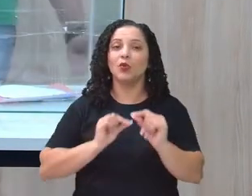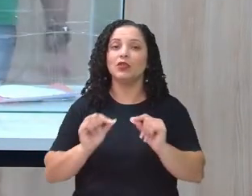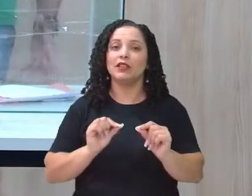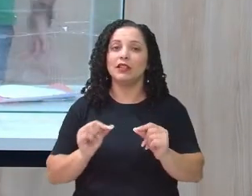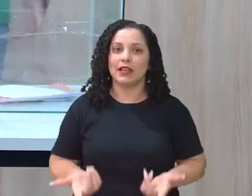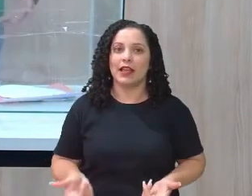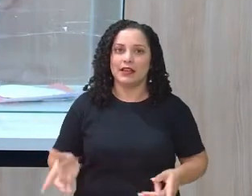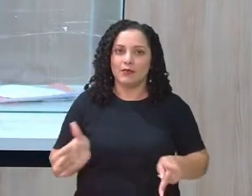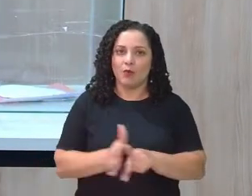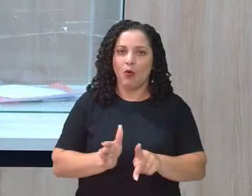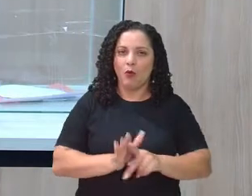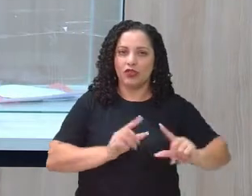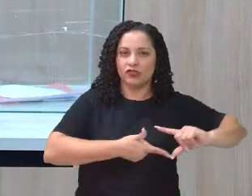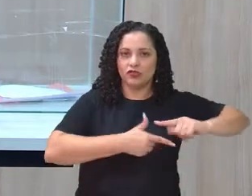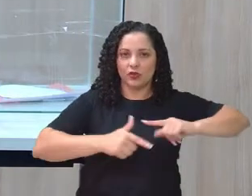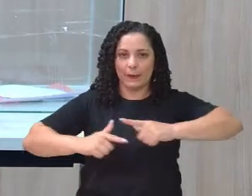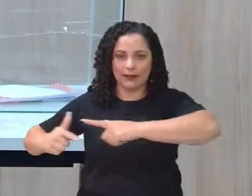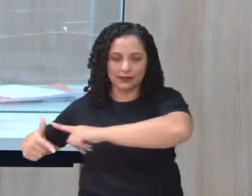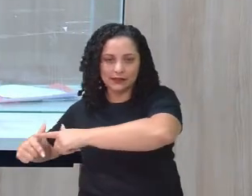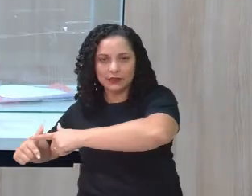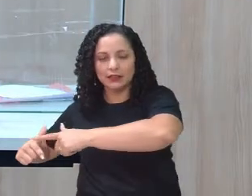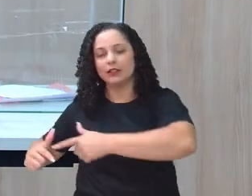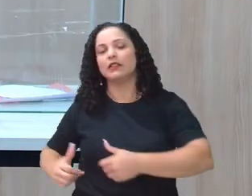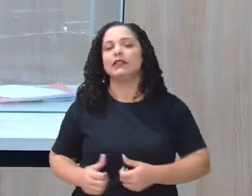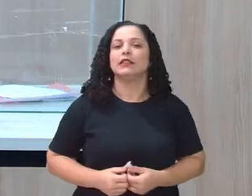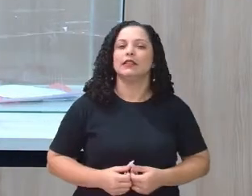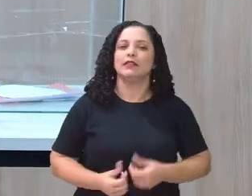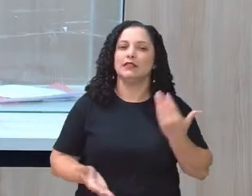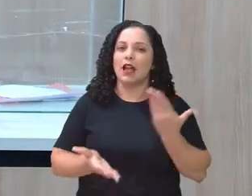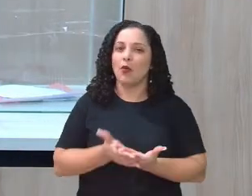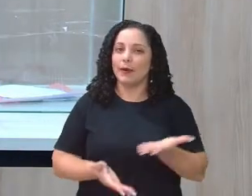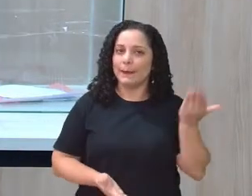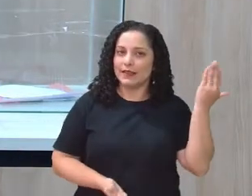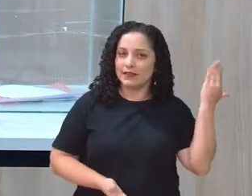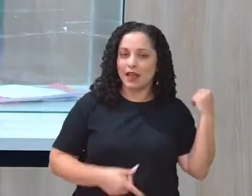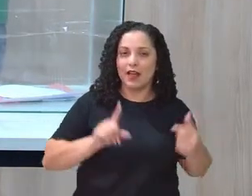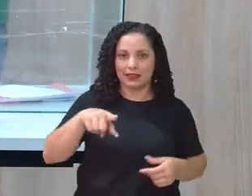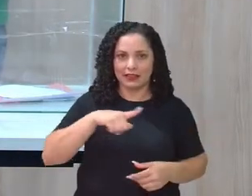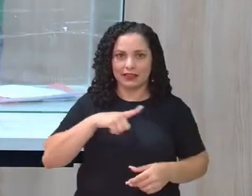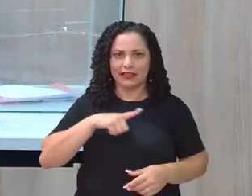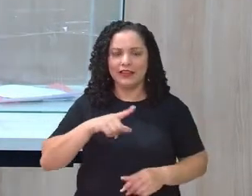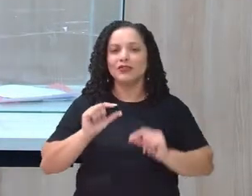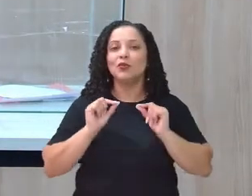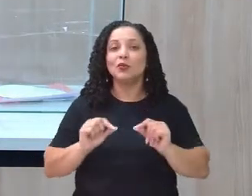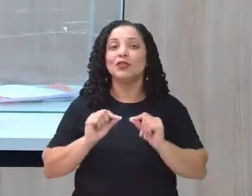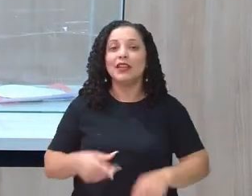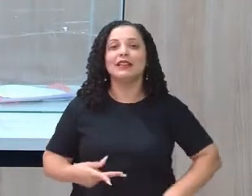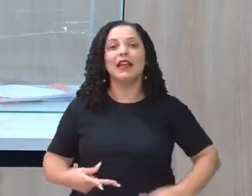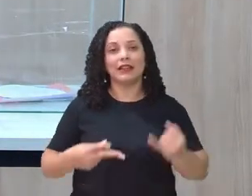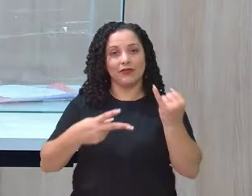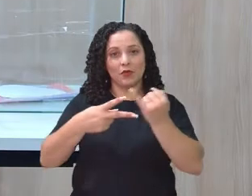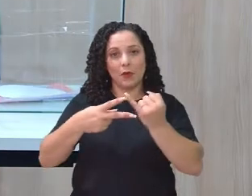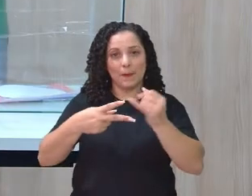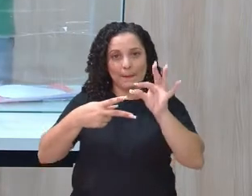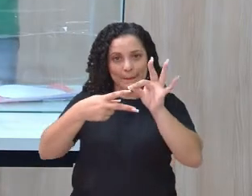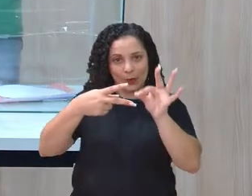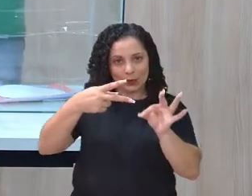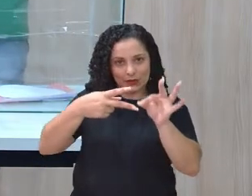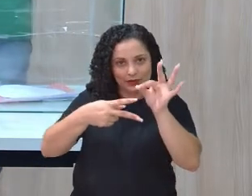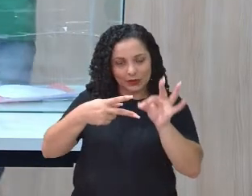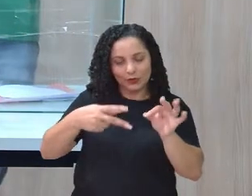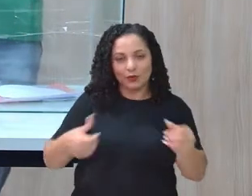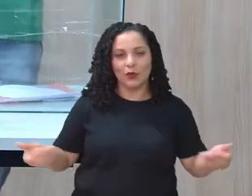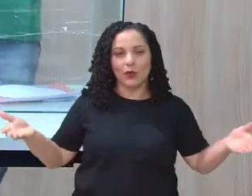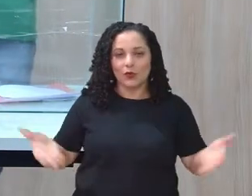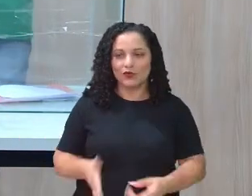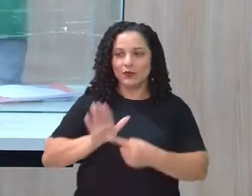geométricos iniciais. Na aula passada falamos sobre os polígonos e hoje eu trouxe aqui um aquáriozinho, né, que todo